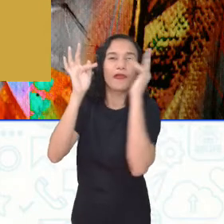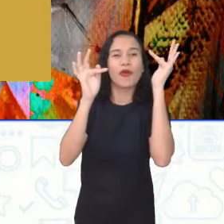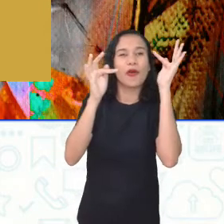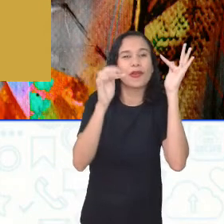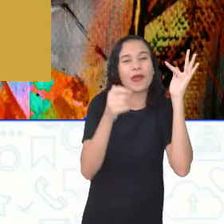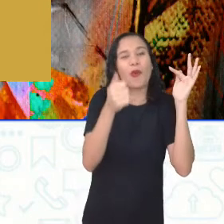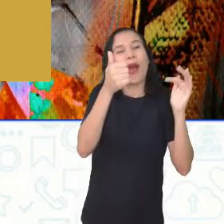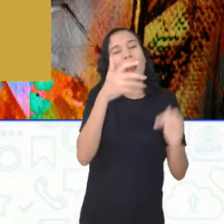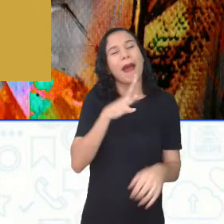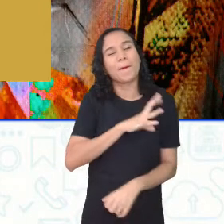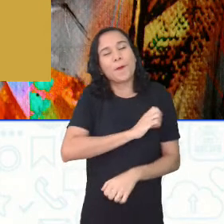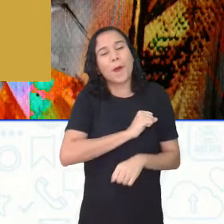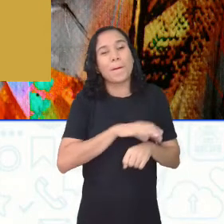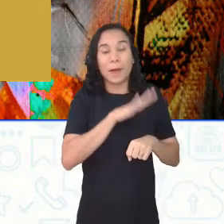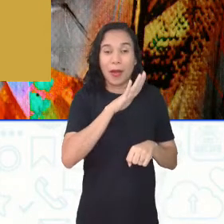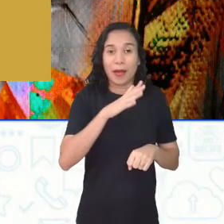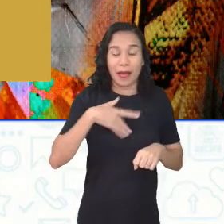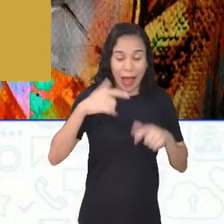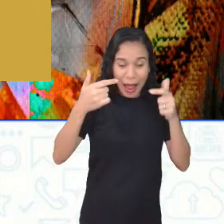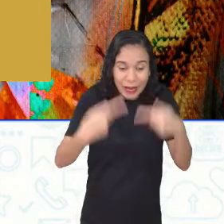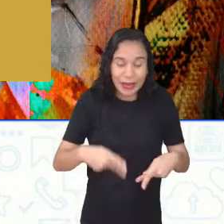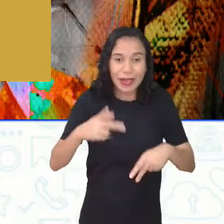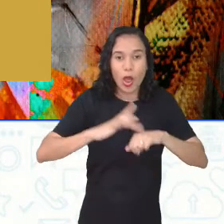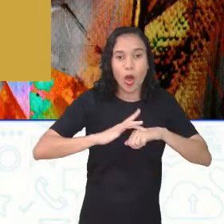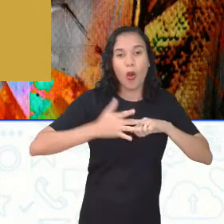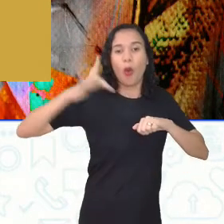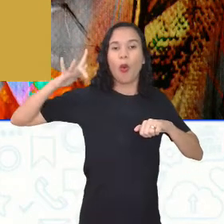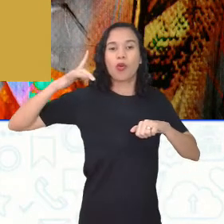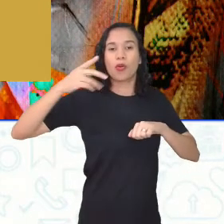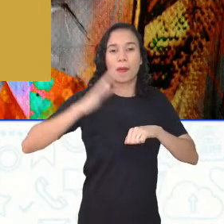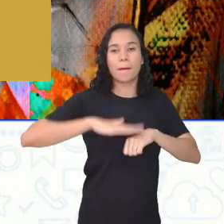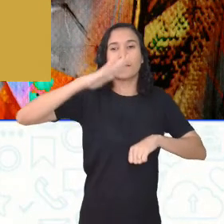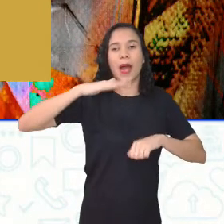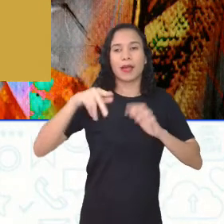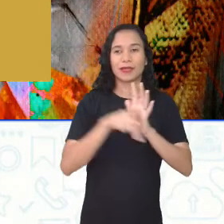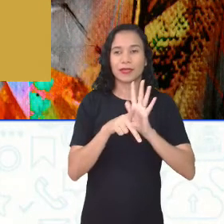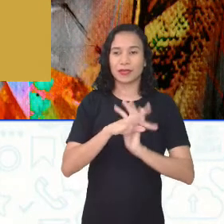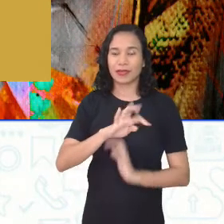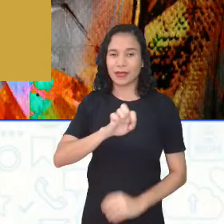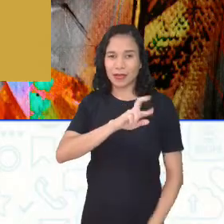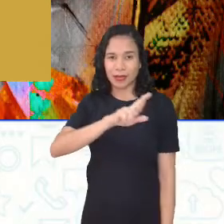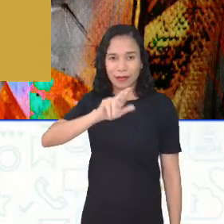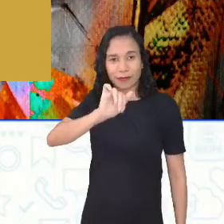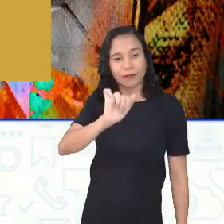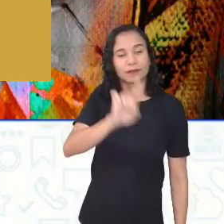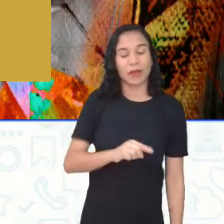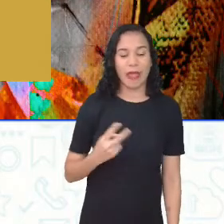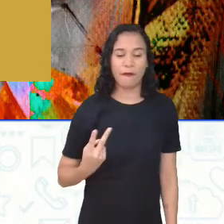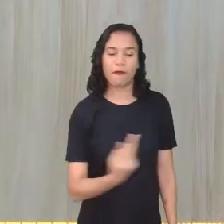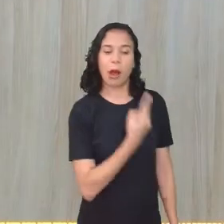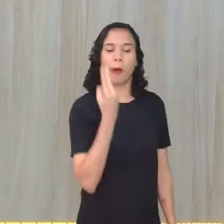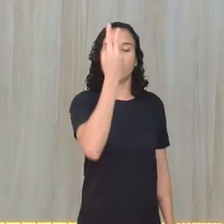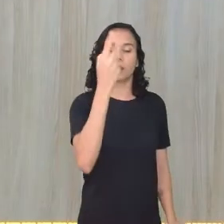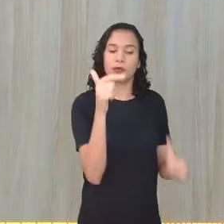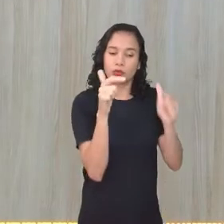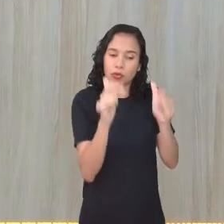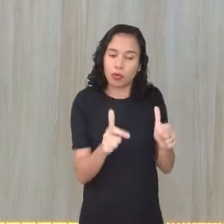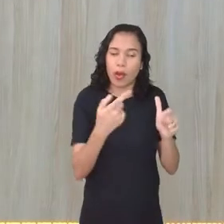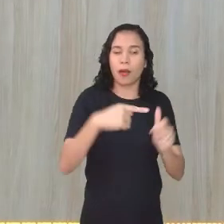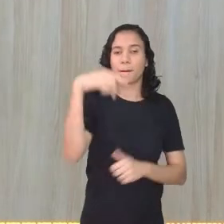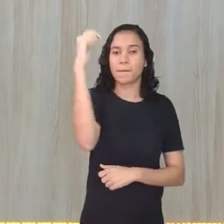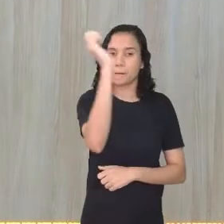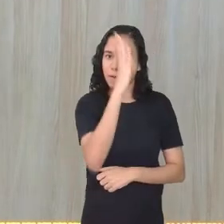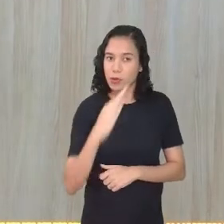que mais amores. Minha terra tem mais ouro. Minha terra tem mais terra. Então, é uma valorização do território